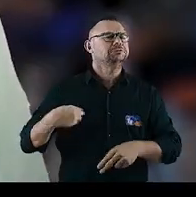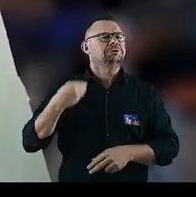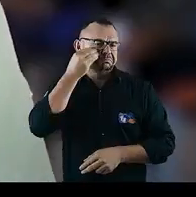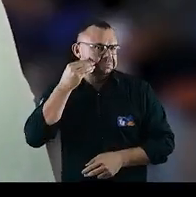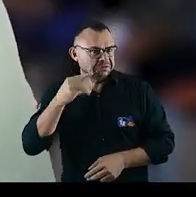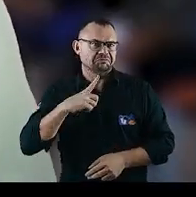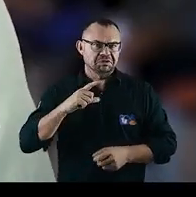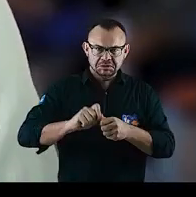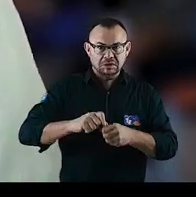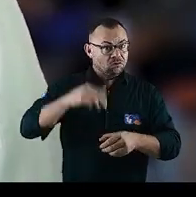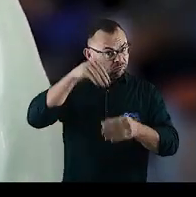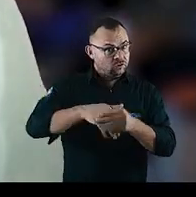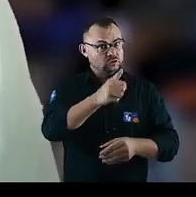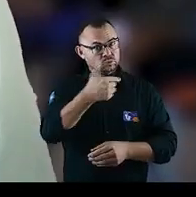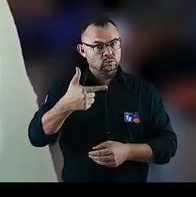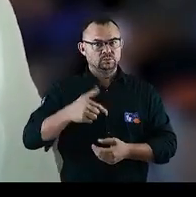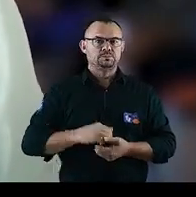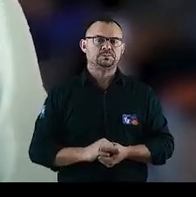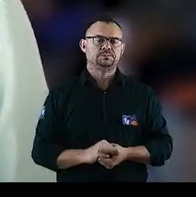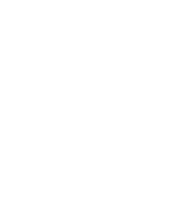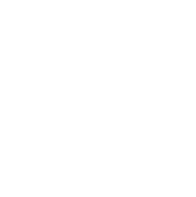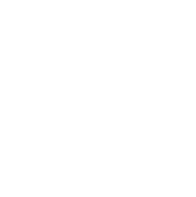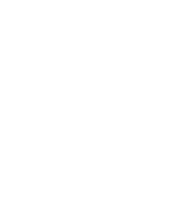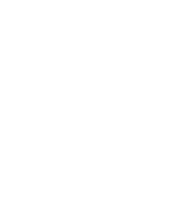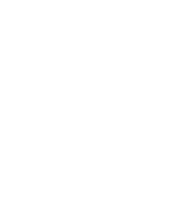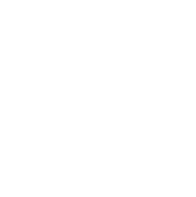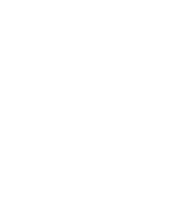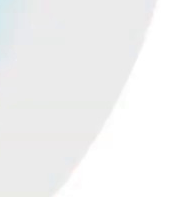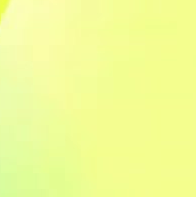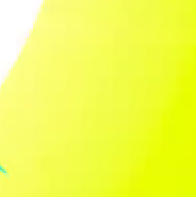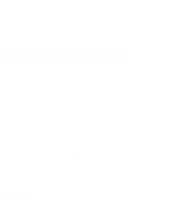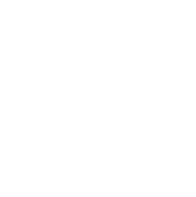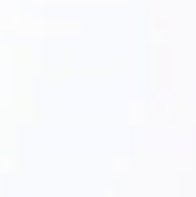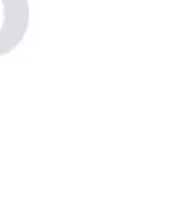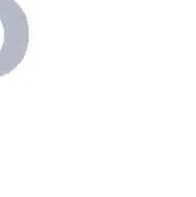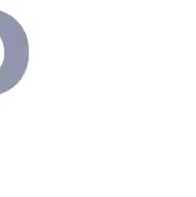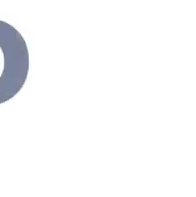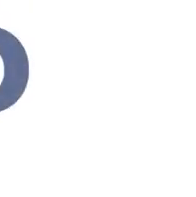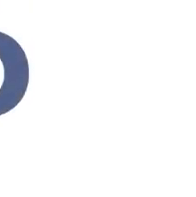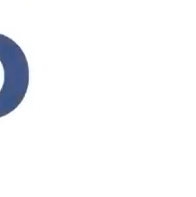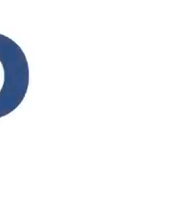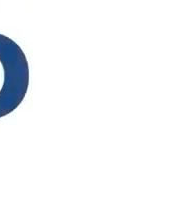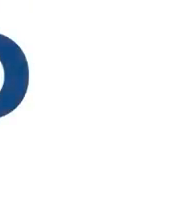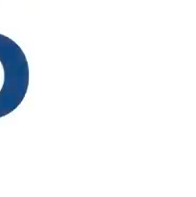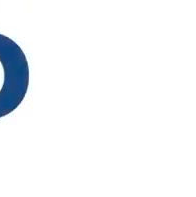Eu tenho experiência para fazer isso. Vote 12. Vote certo, vote 12.